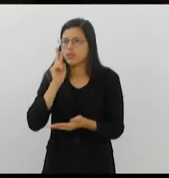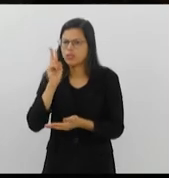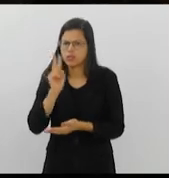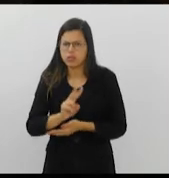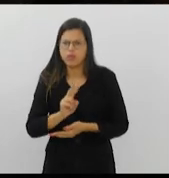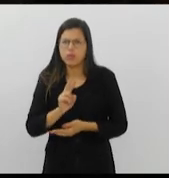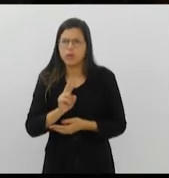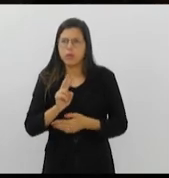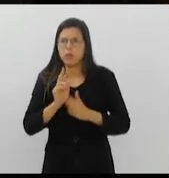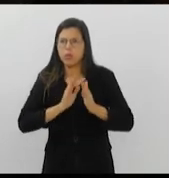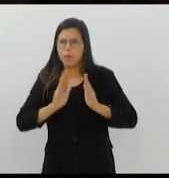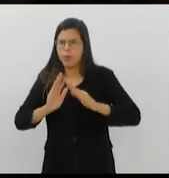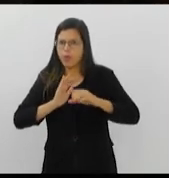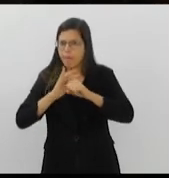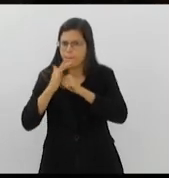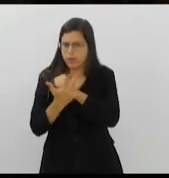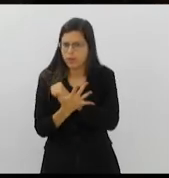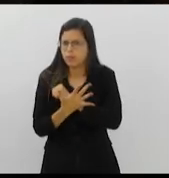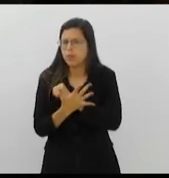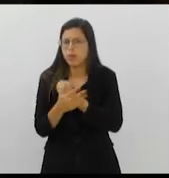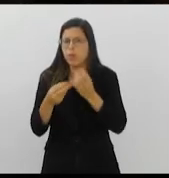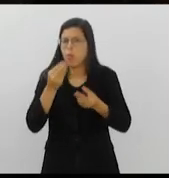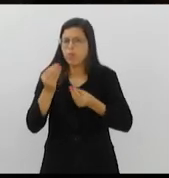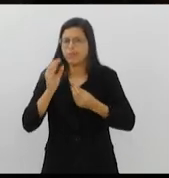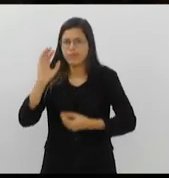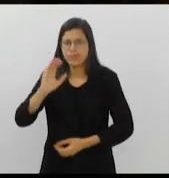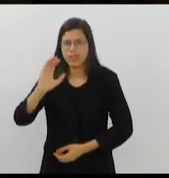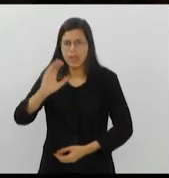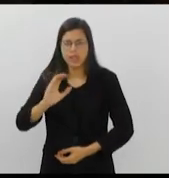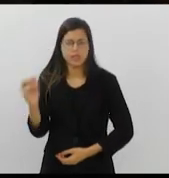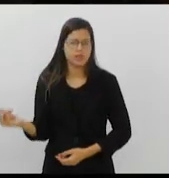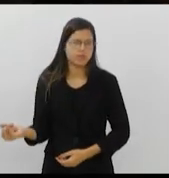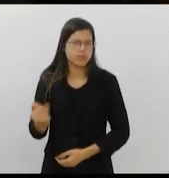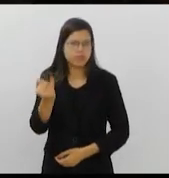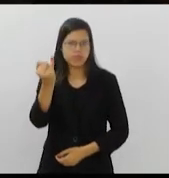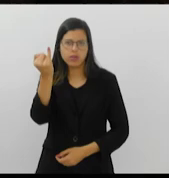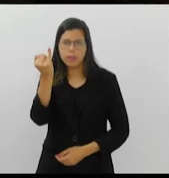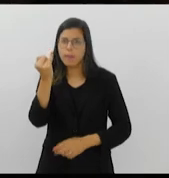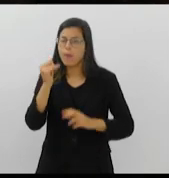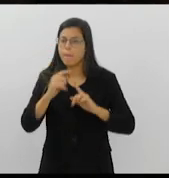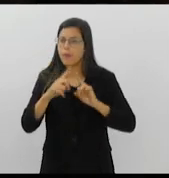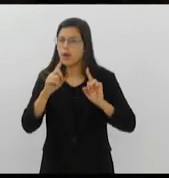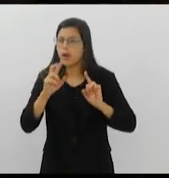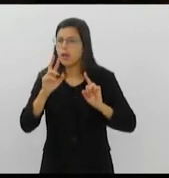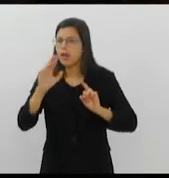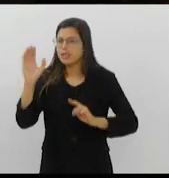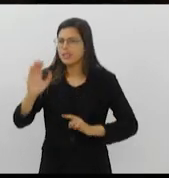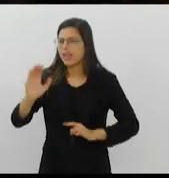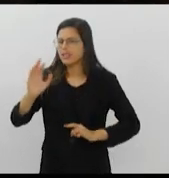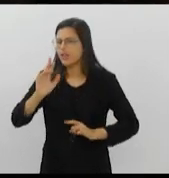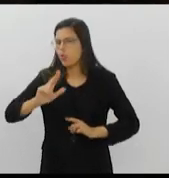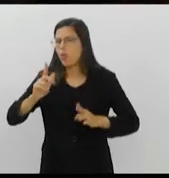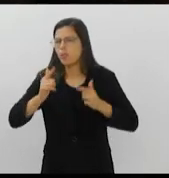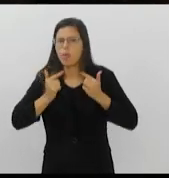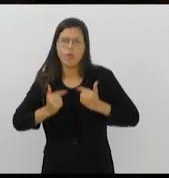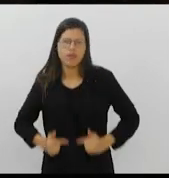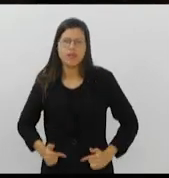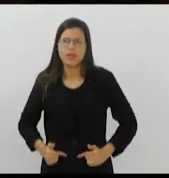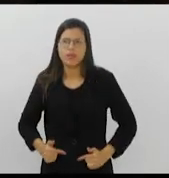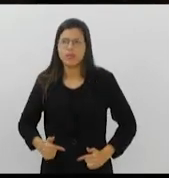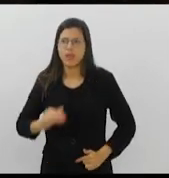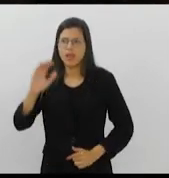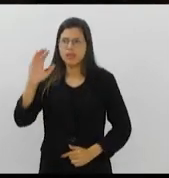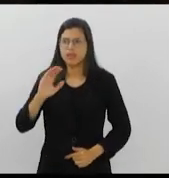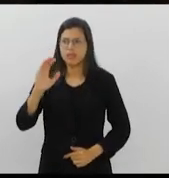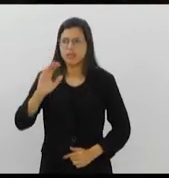período pandêmico o quanto que a ciência foi essencial, mas a ciência não é neutra. A ciência, por si só, né,